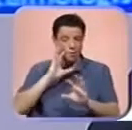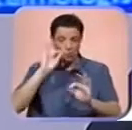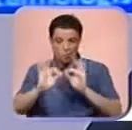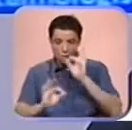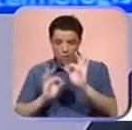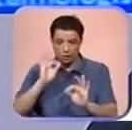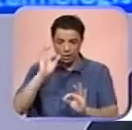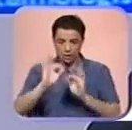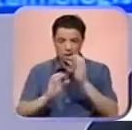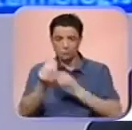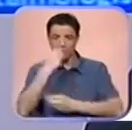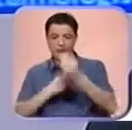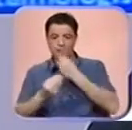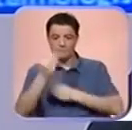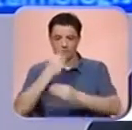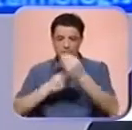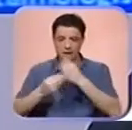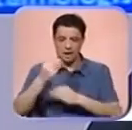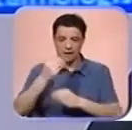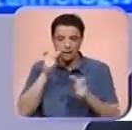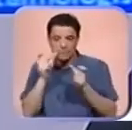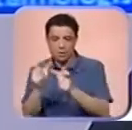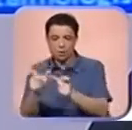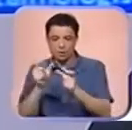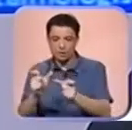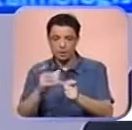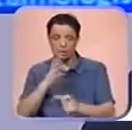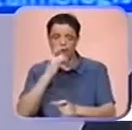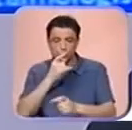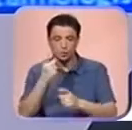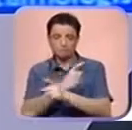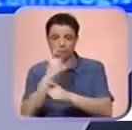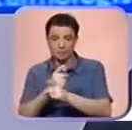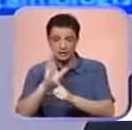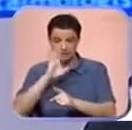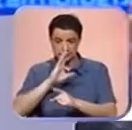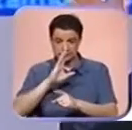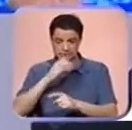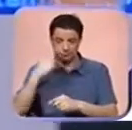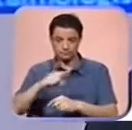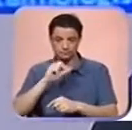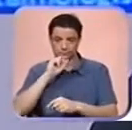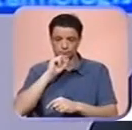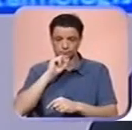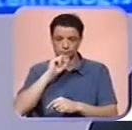cuidados de alimentares e os cuidados de controle da glicemia muito cuidadoso. Se aparecerem lesões, elas podem